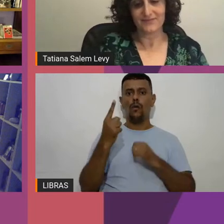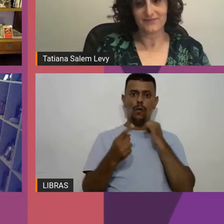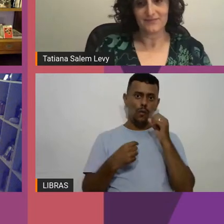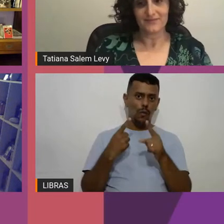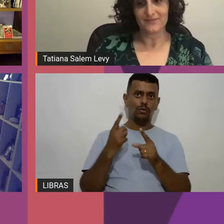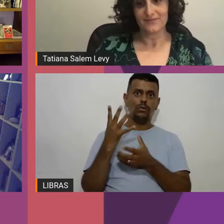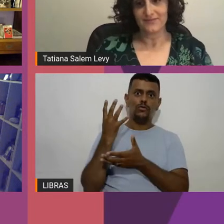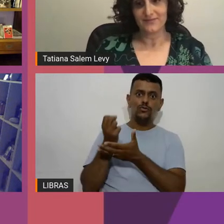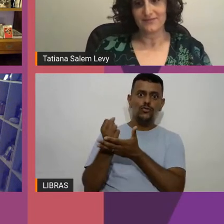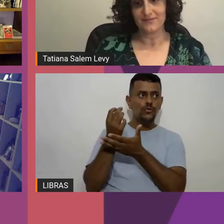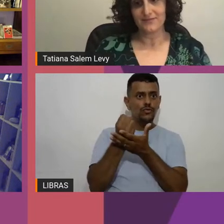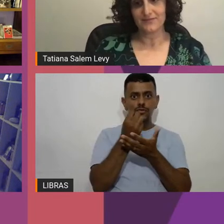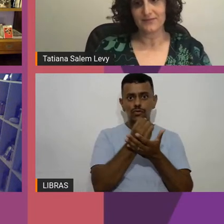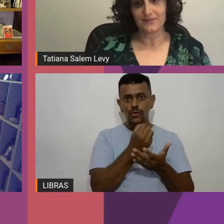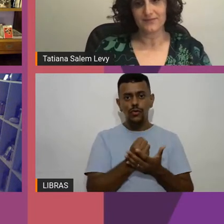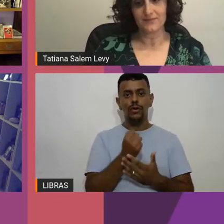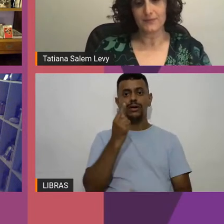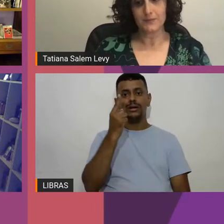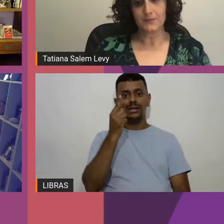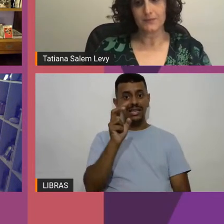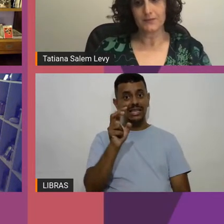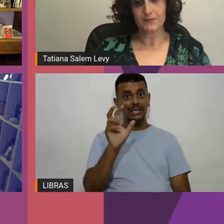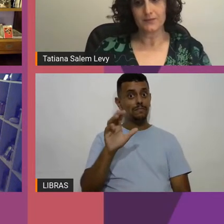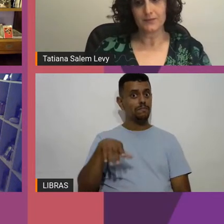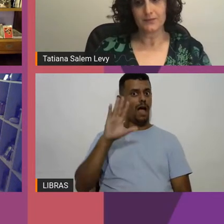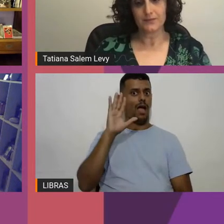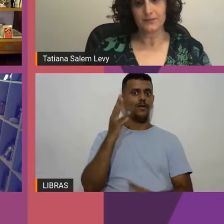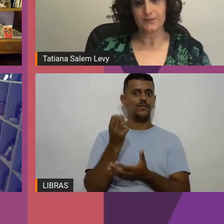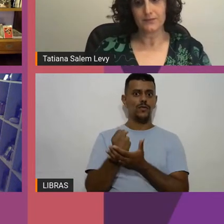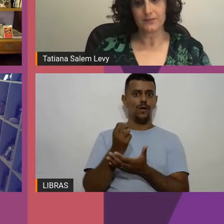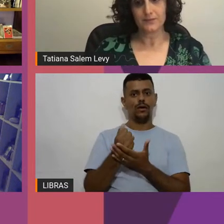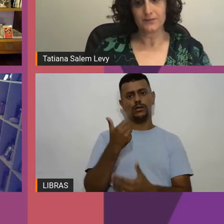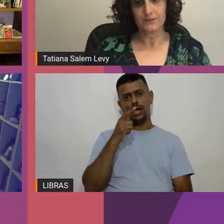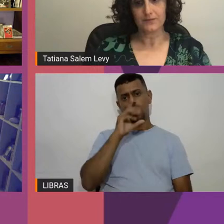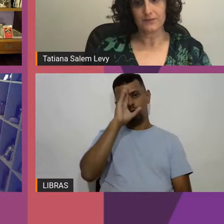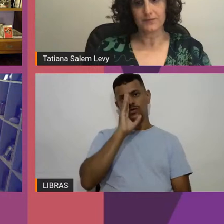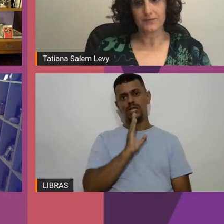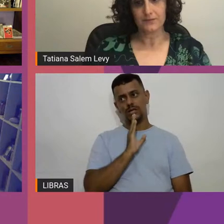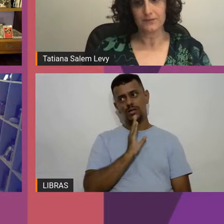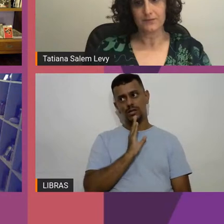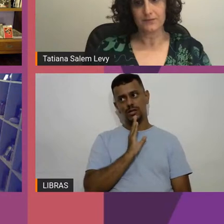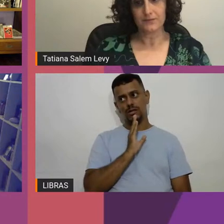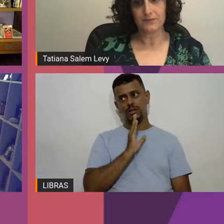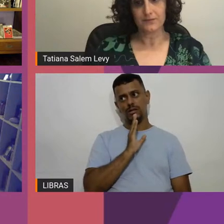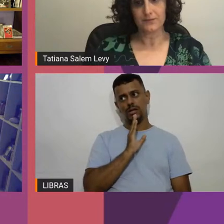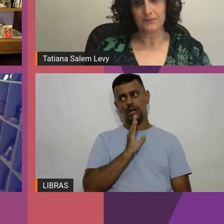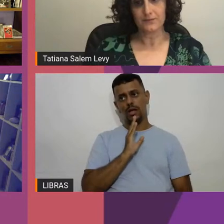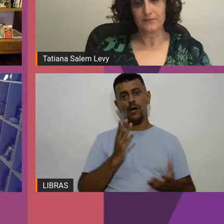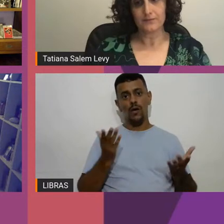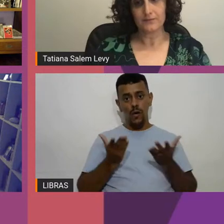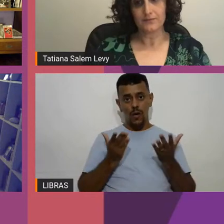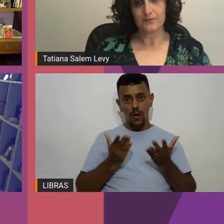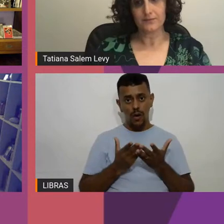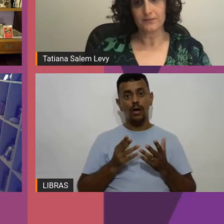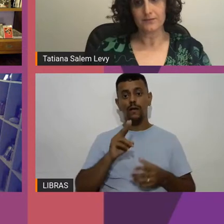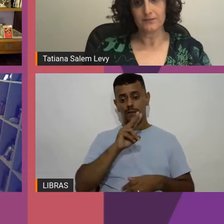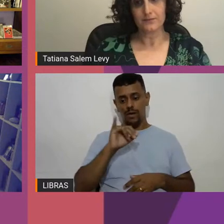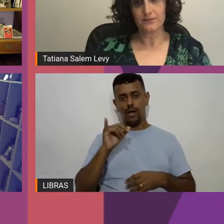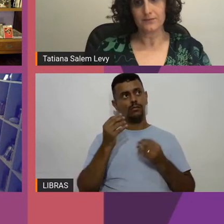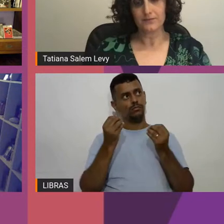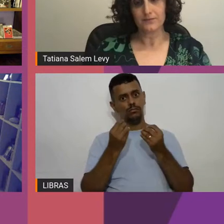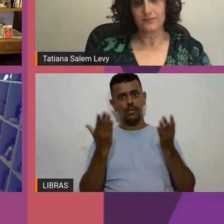ficar entre os 15 maiores lá da Armação ele tá gratuito né E a gente vai lançar em breve uma versão comemorativa